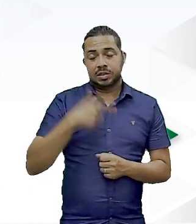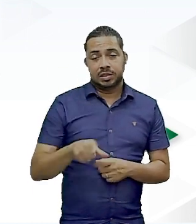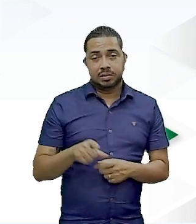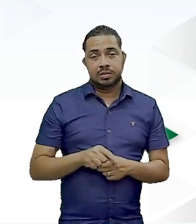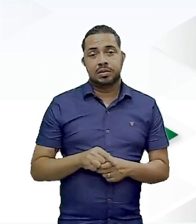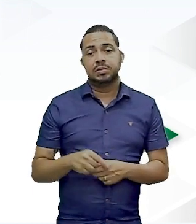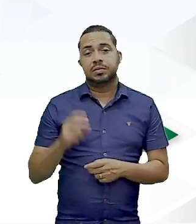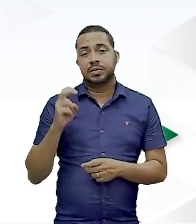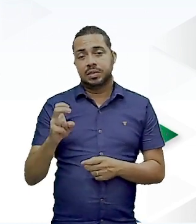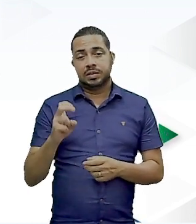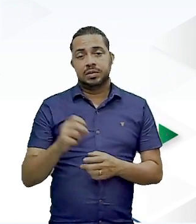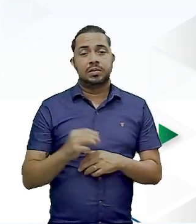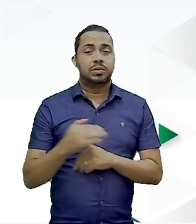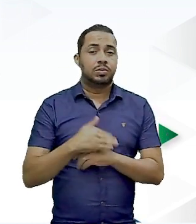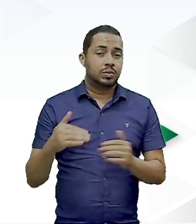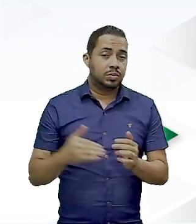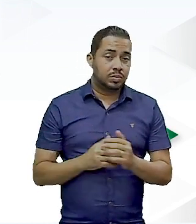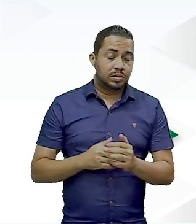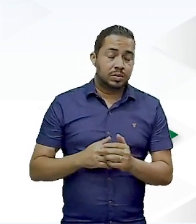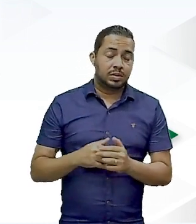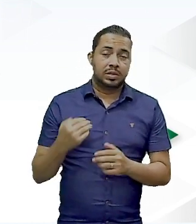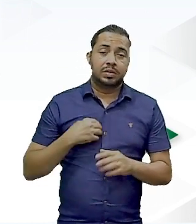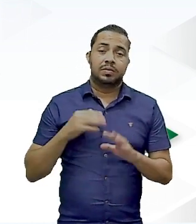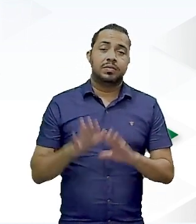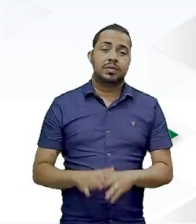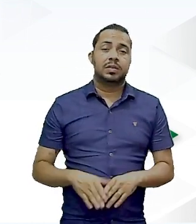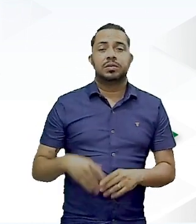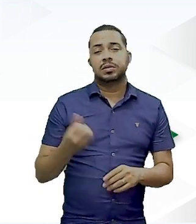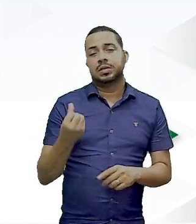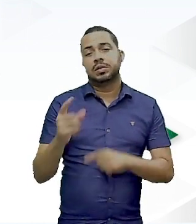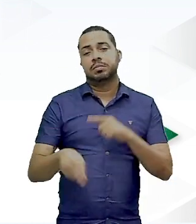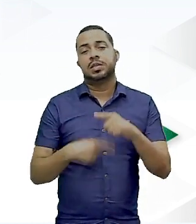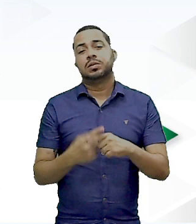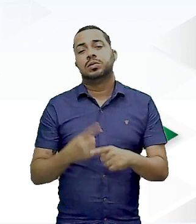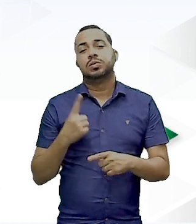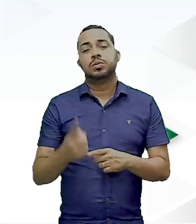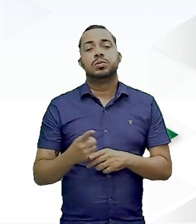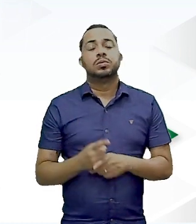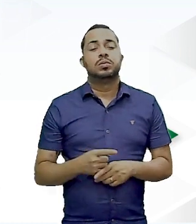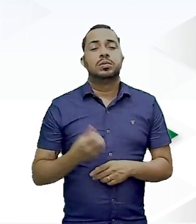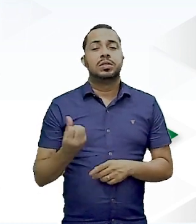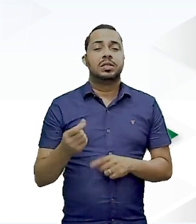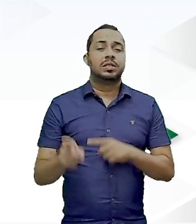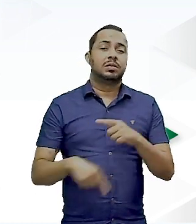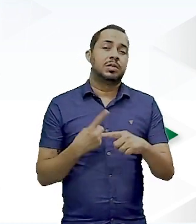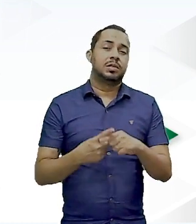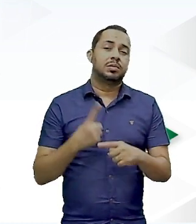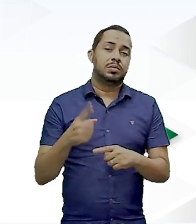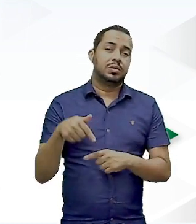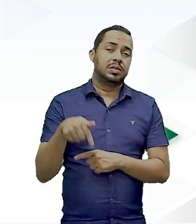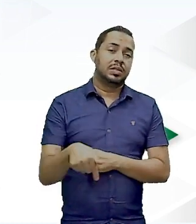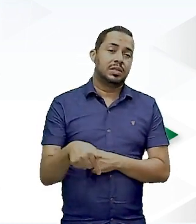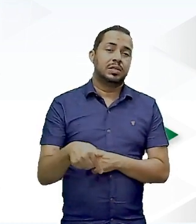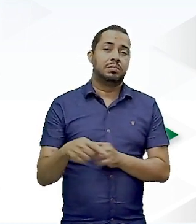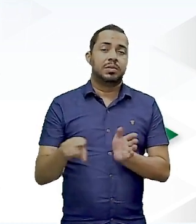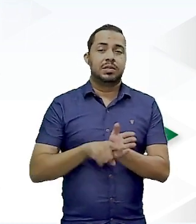o quinto, né, que é o todo. Aí eu vou ficar com 6 mais 1 menos 3. 6 mais 1, 7 menos